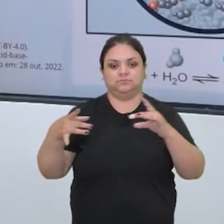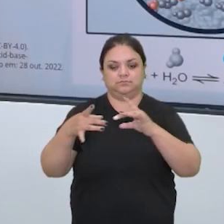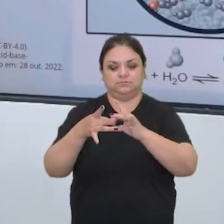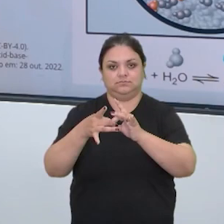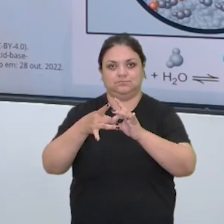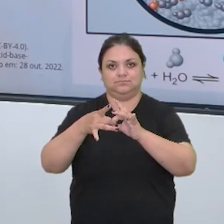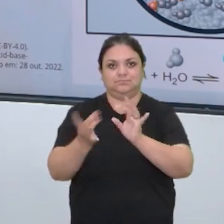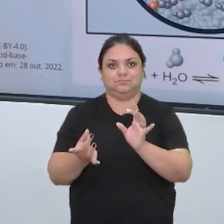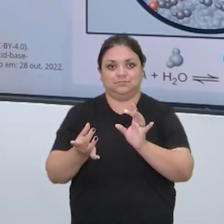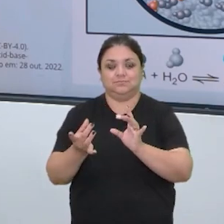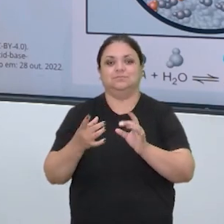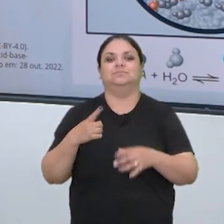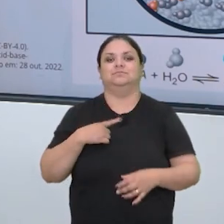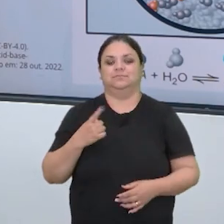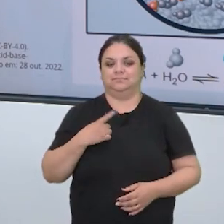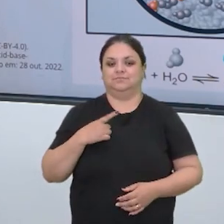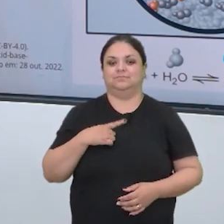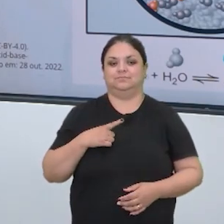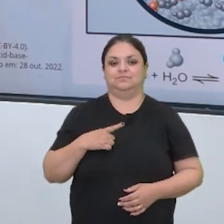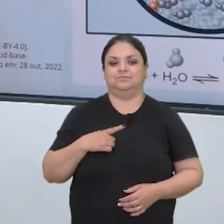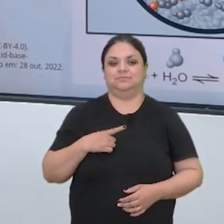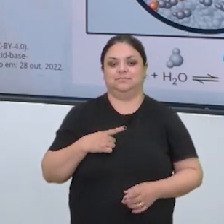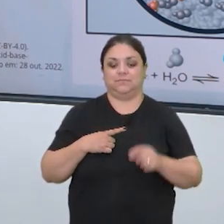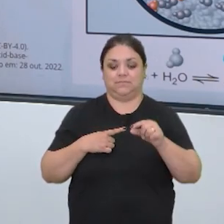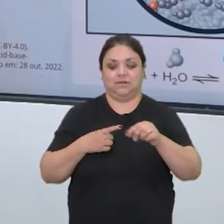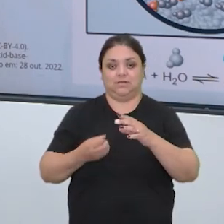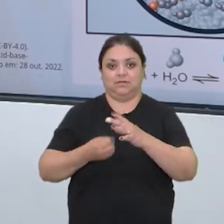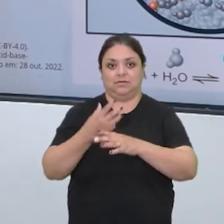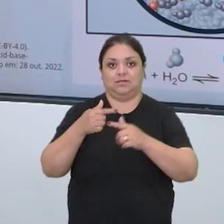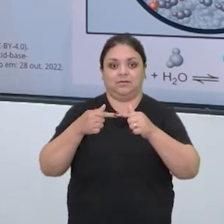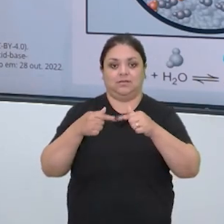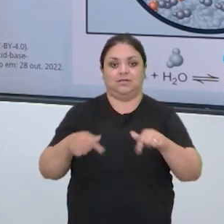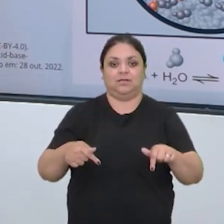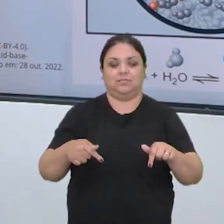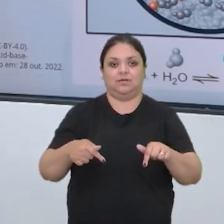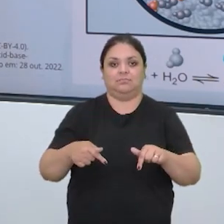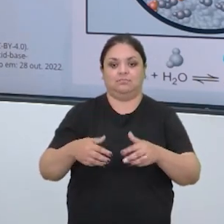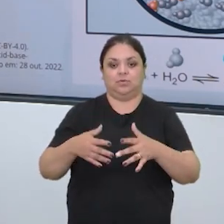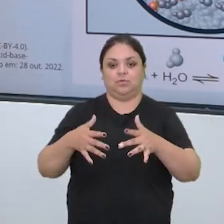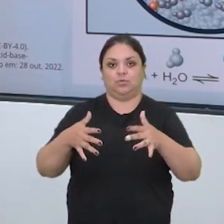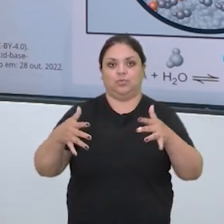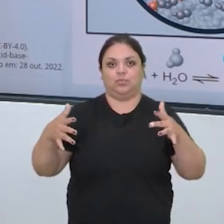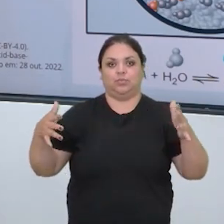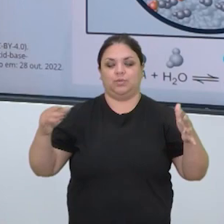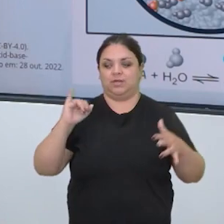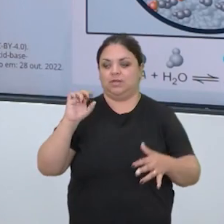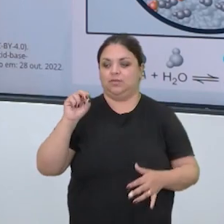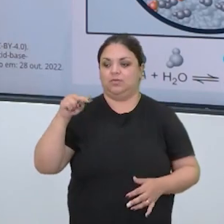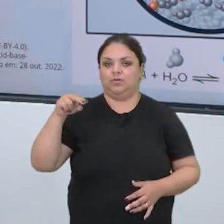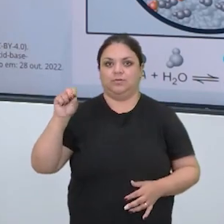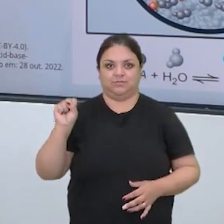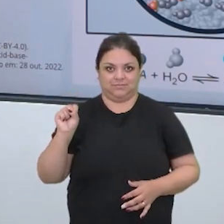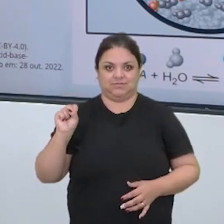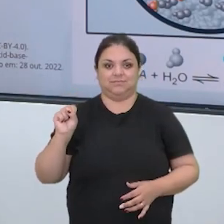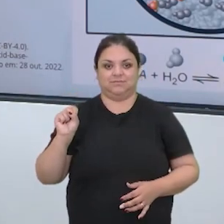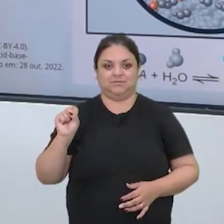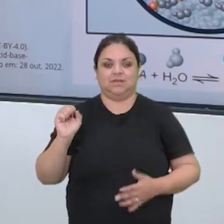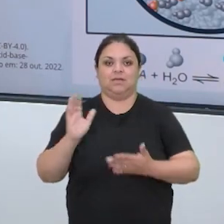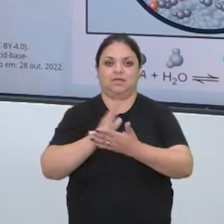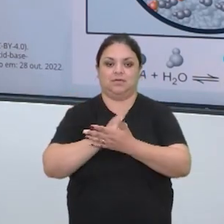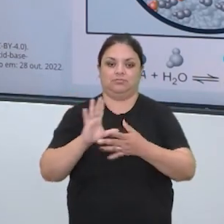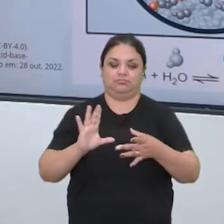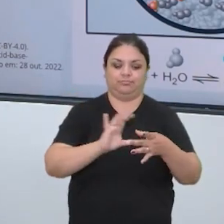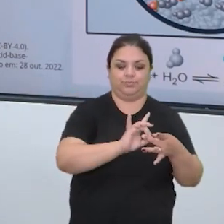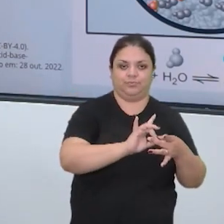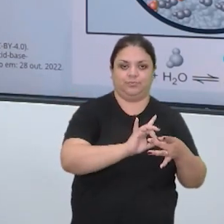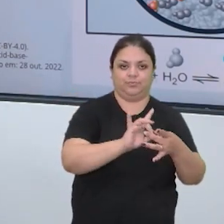covalente, e aí a espécie química acaba produzindo íons, né? Dessa quebra, alguém fica com os elétrons do